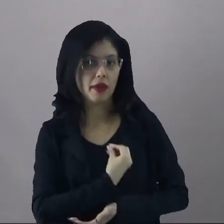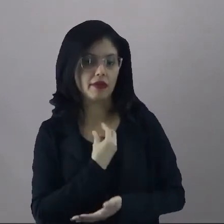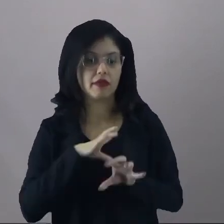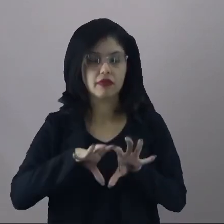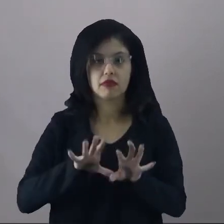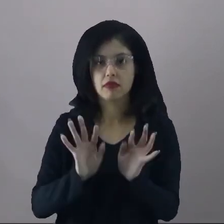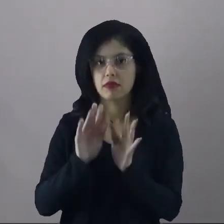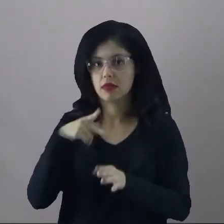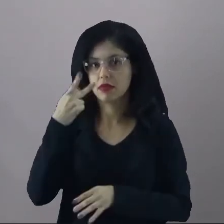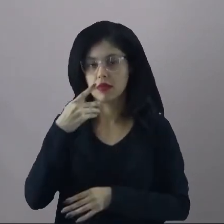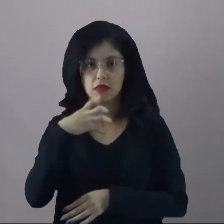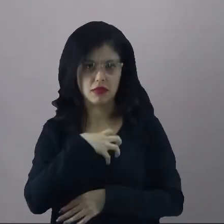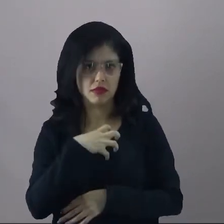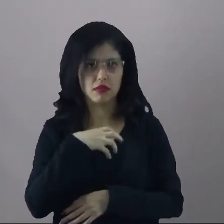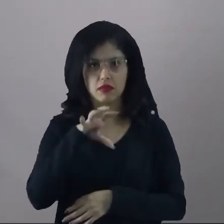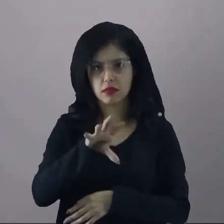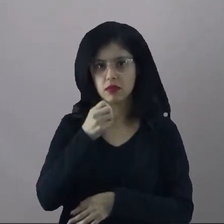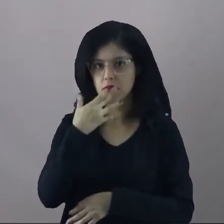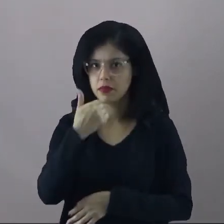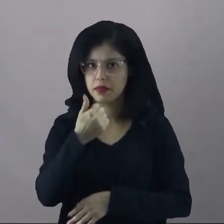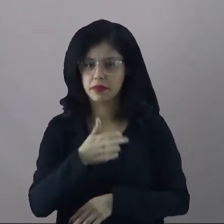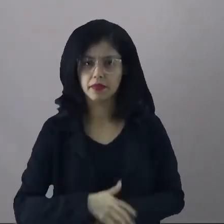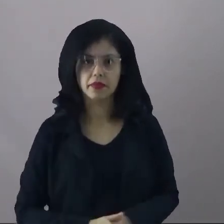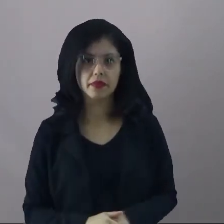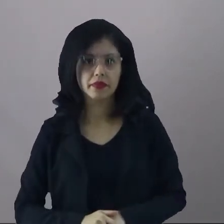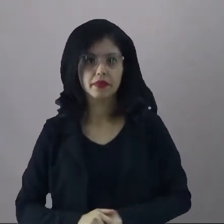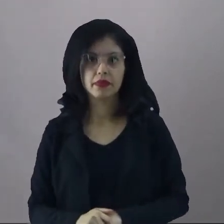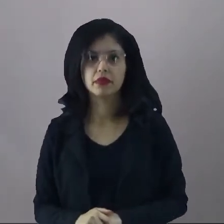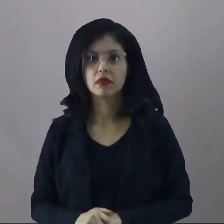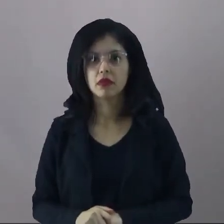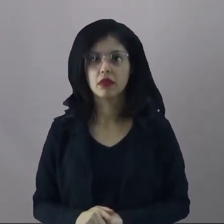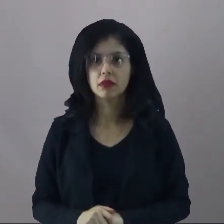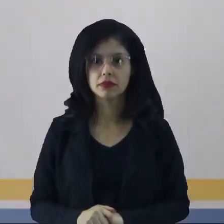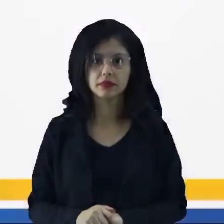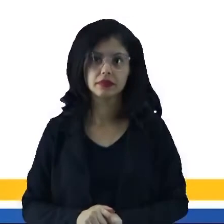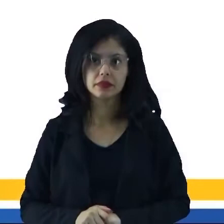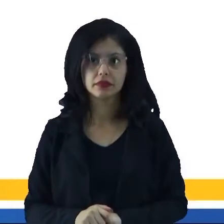nesse momento, nesse sentido, tá bom? Vamos lá para o próximo exemplo.